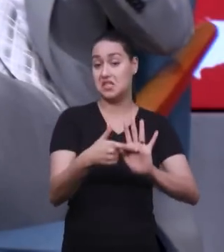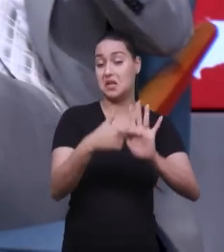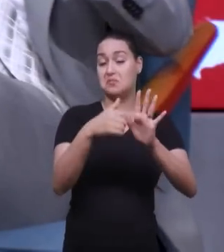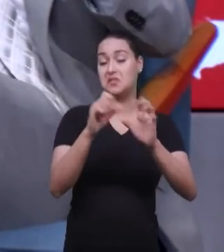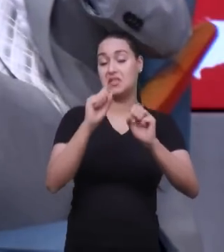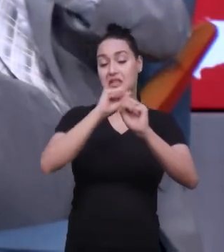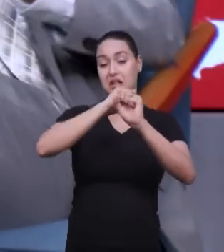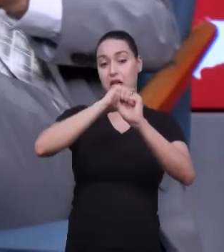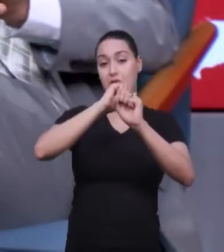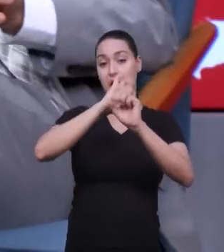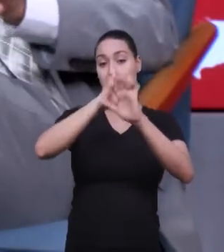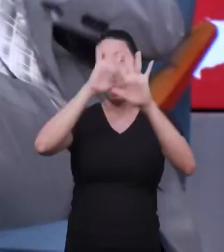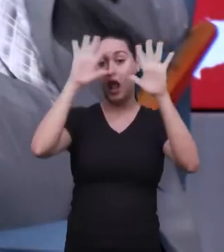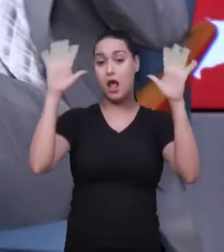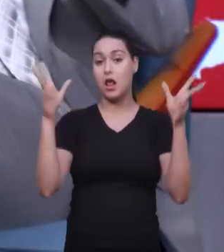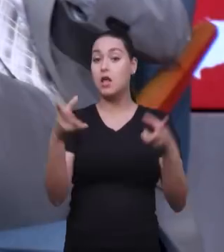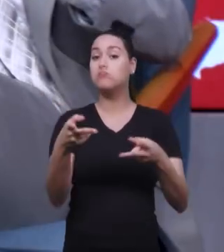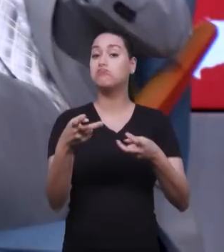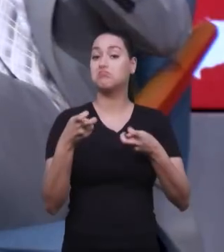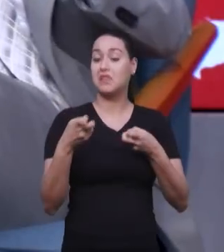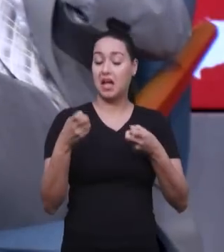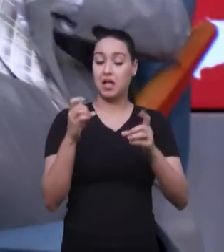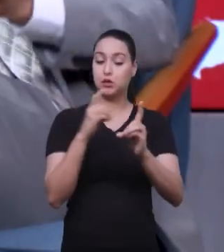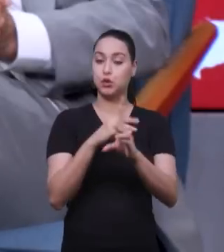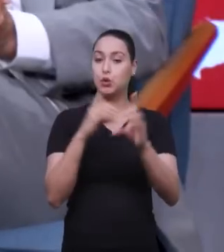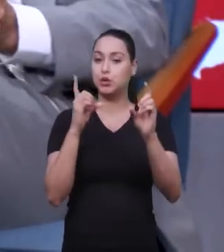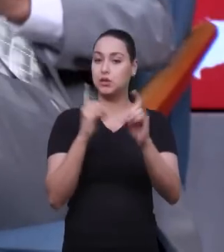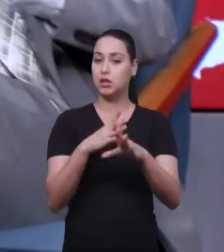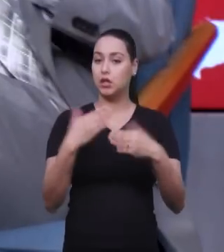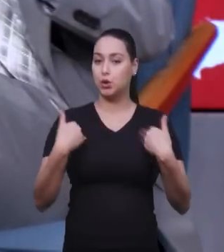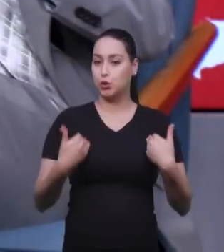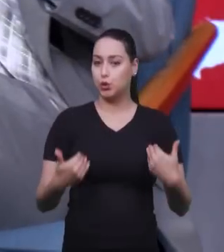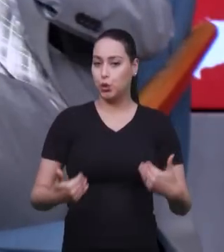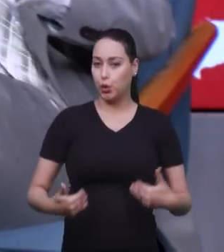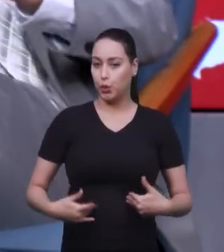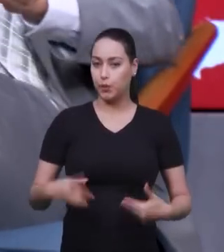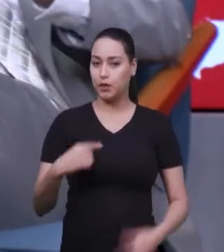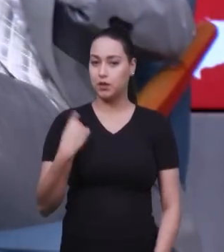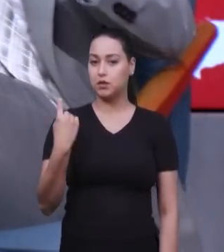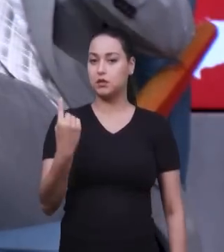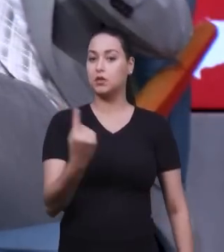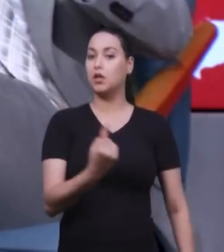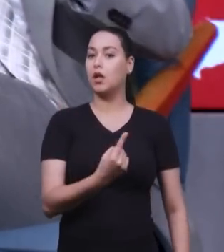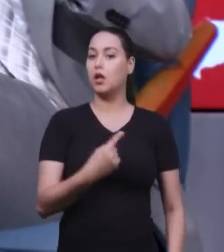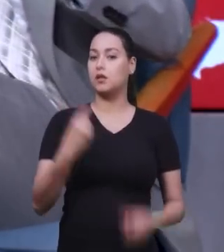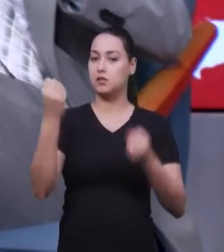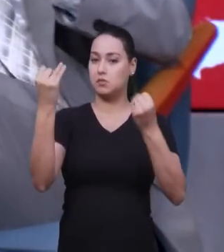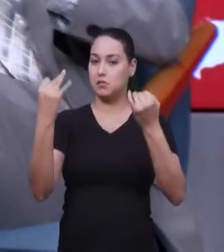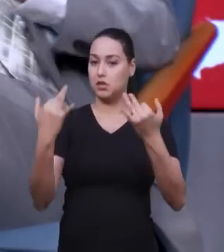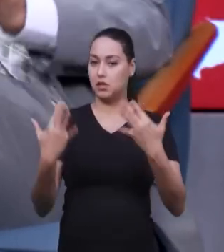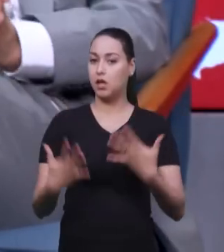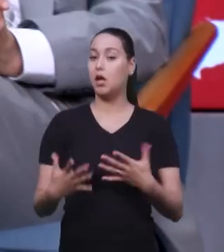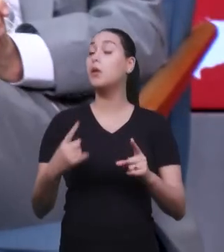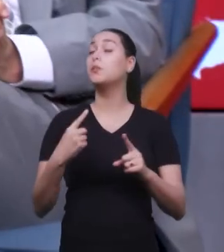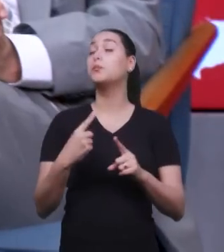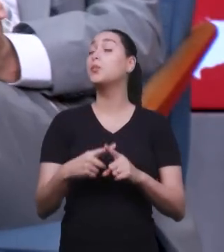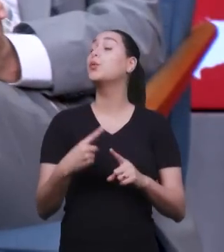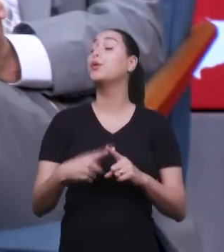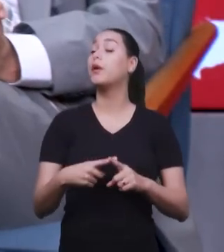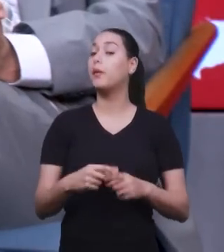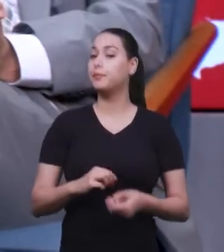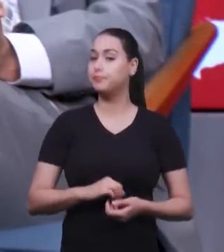com clareza a doutrina de corpo. Nós temos que entender isso, nós falamos muito isso. Sabem por quê?